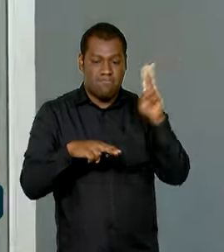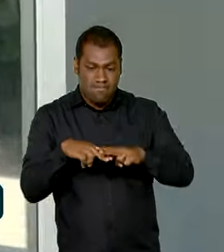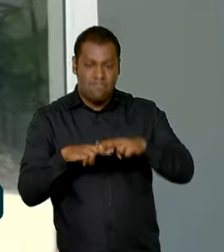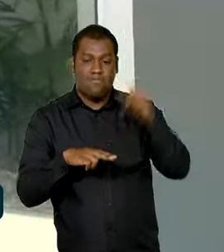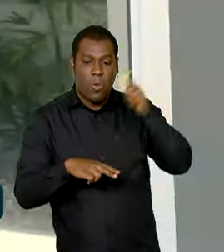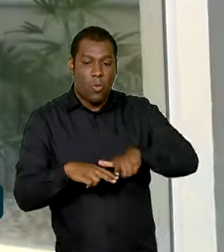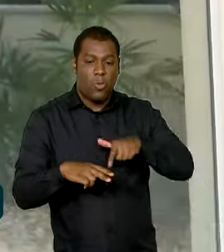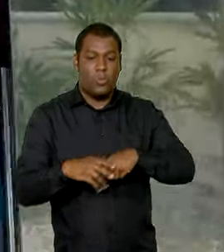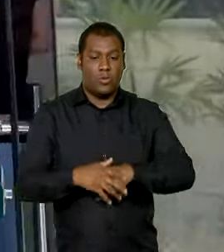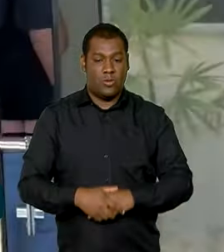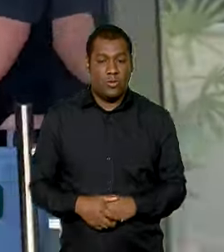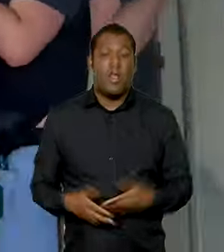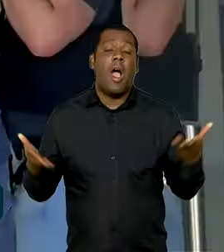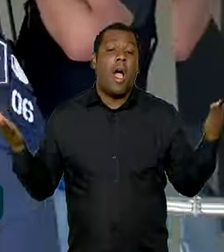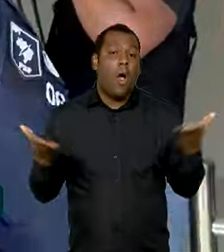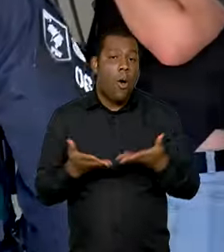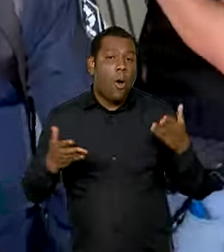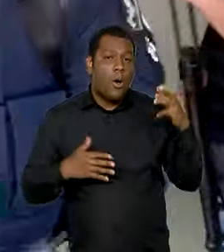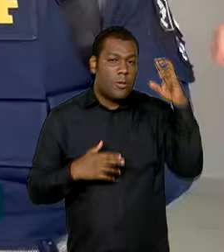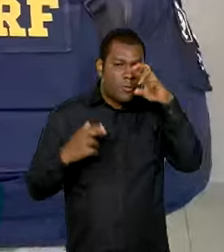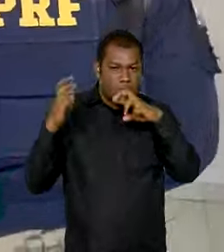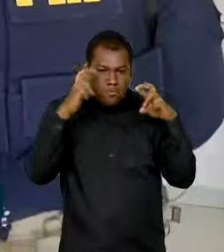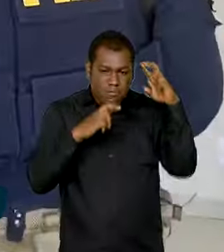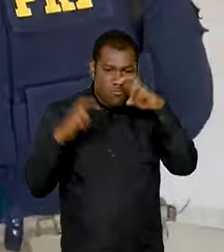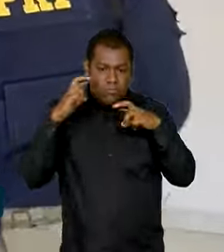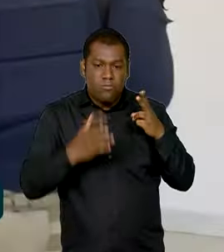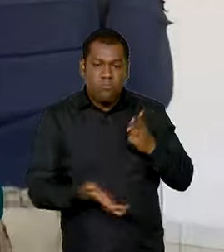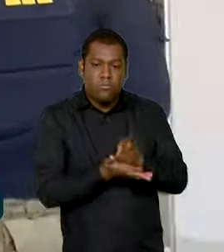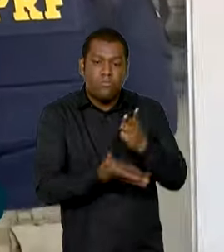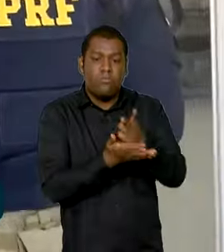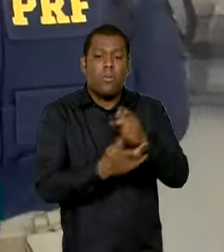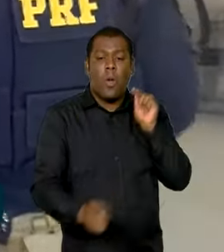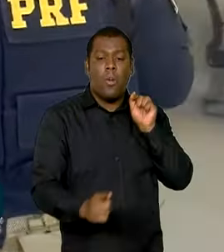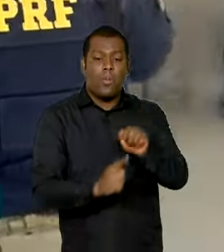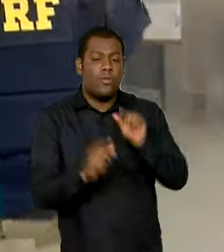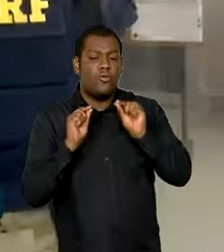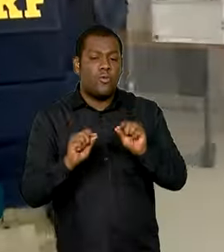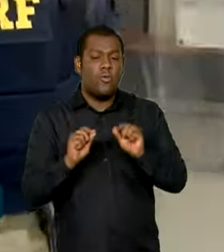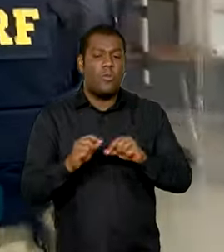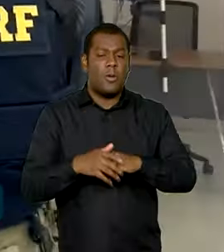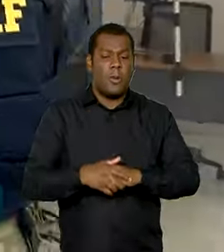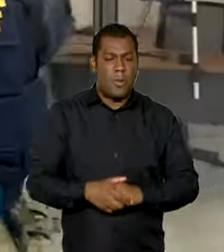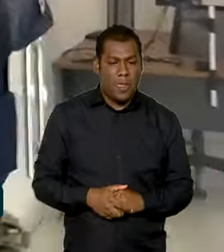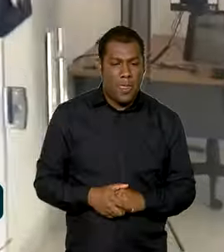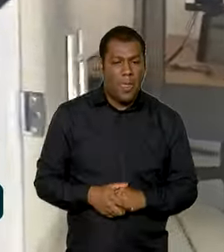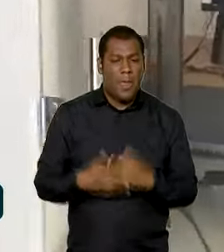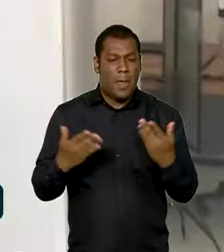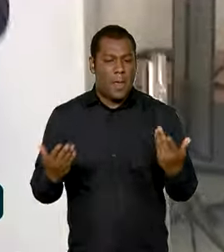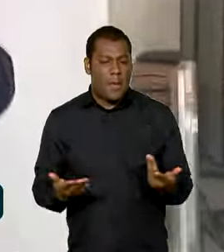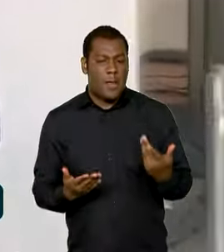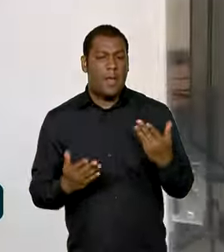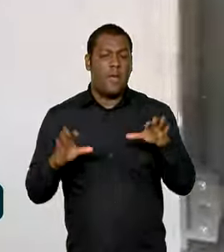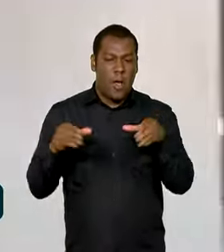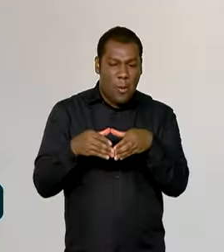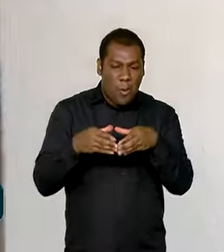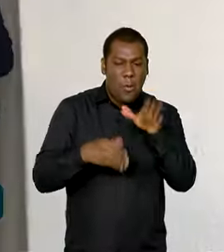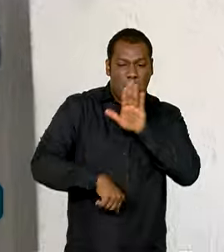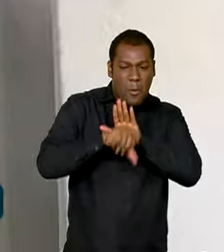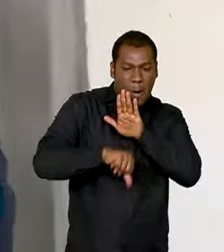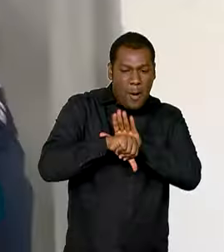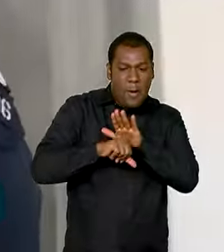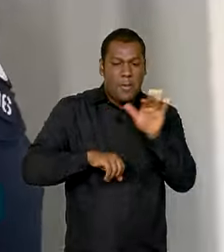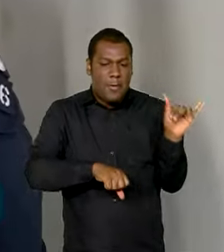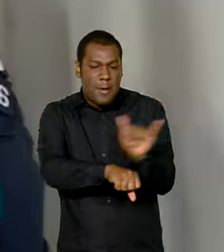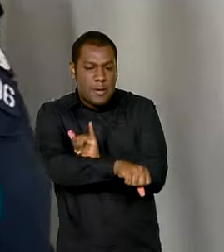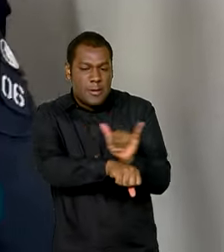agora as investigações continuam o objetivo é desvendar toda a atuação da organização criminosa